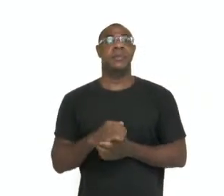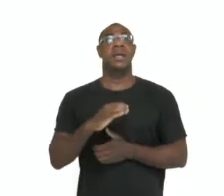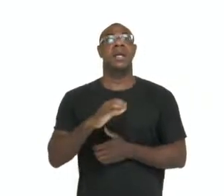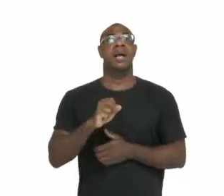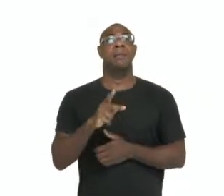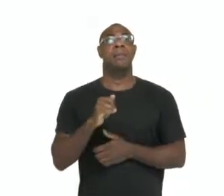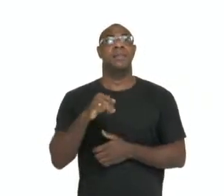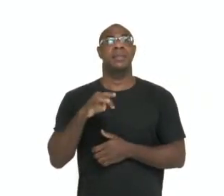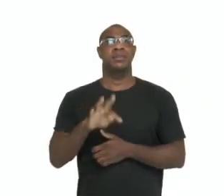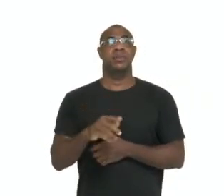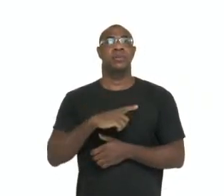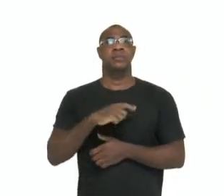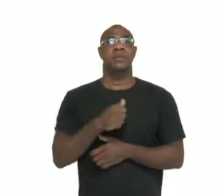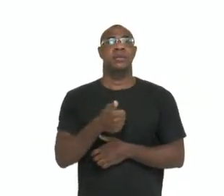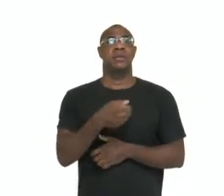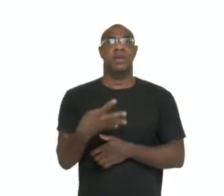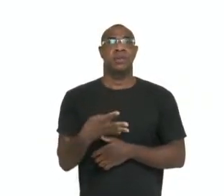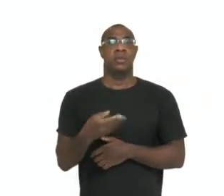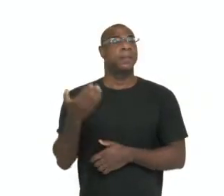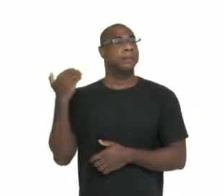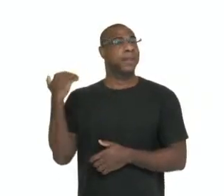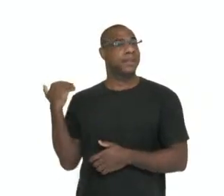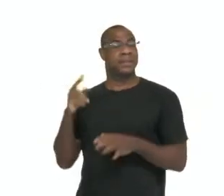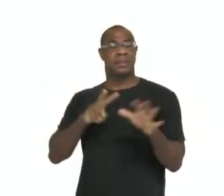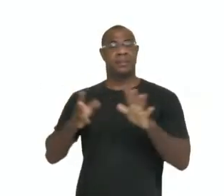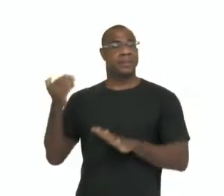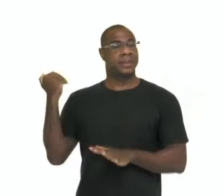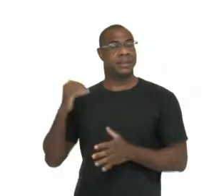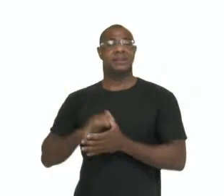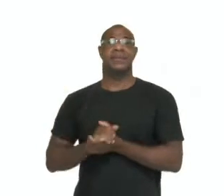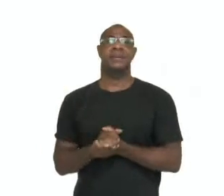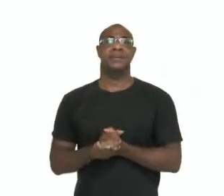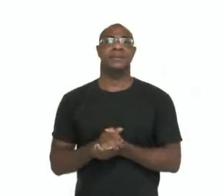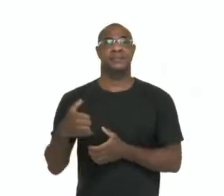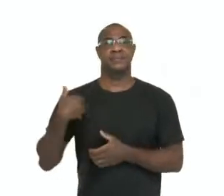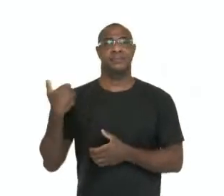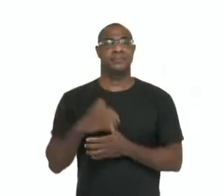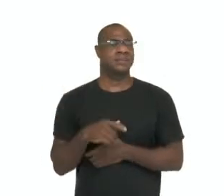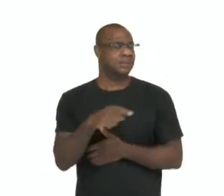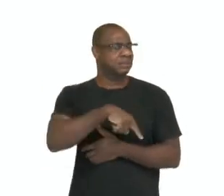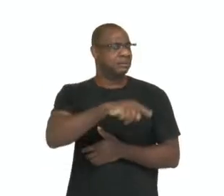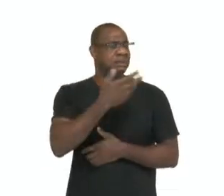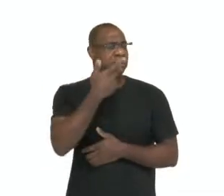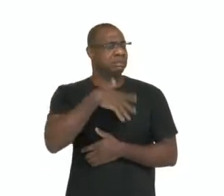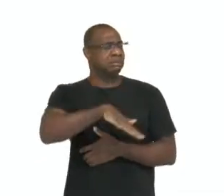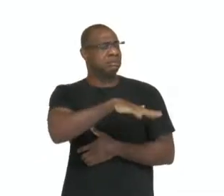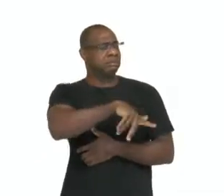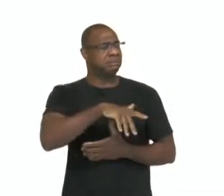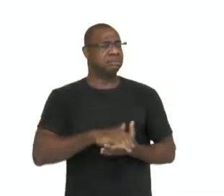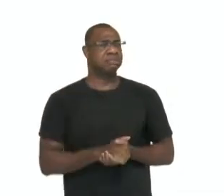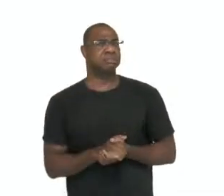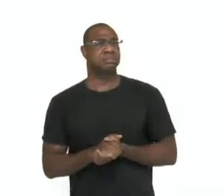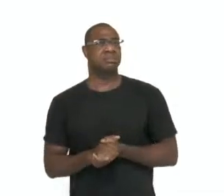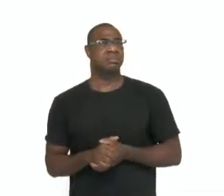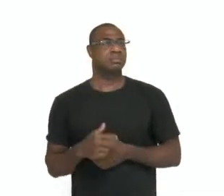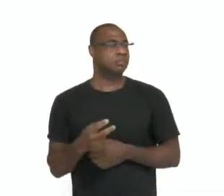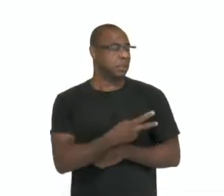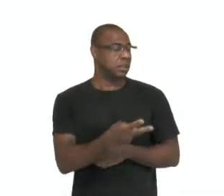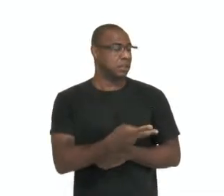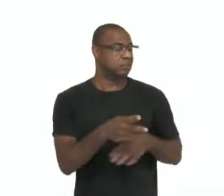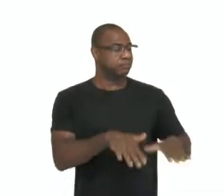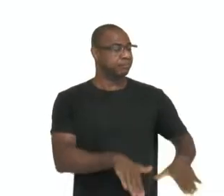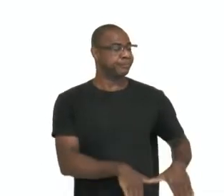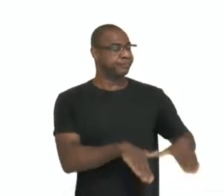Capitu fez 14 a semana passada. São 2 criançolas. Não se esqueça que foram criados